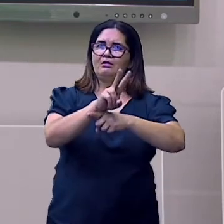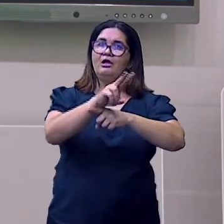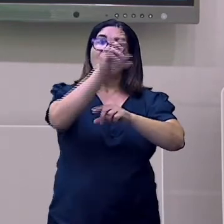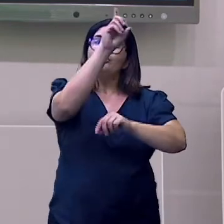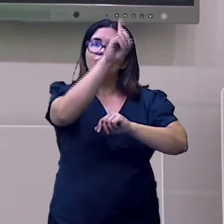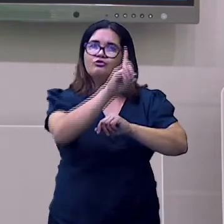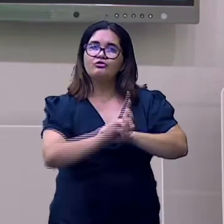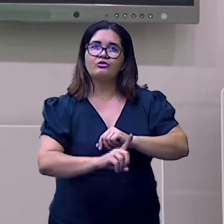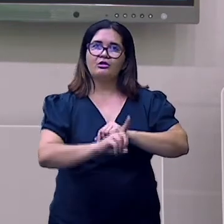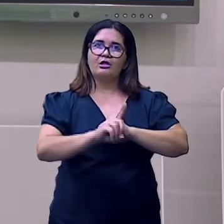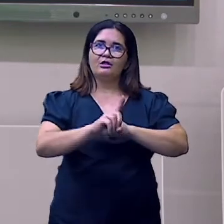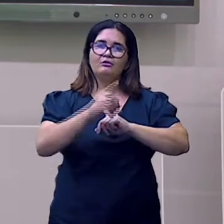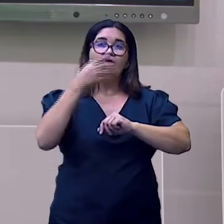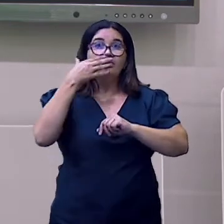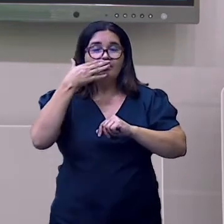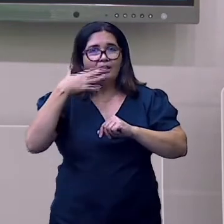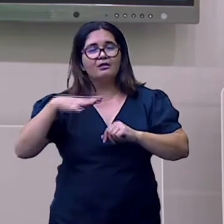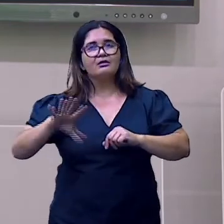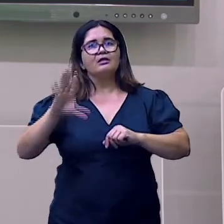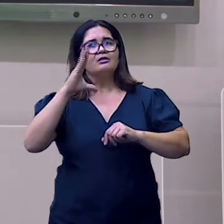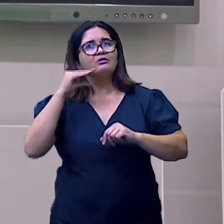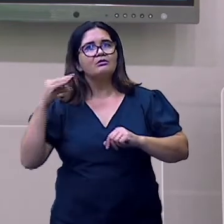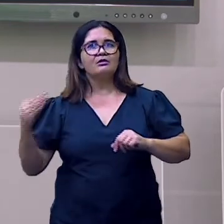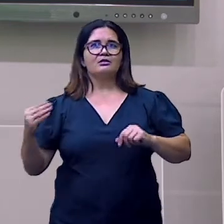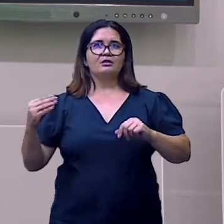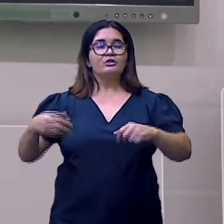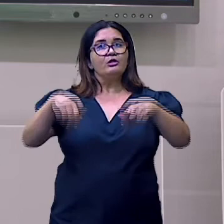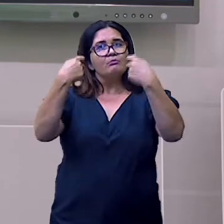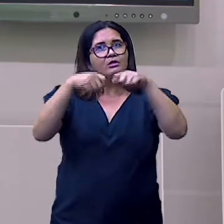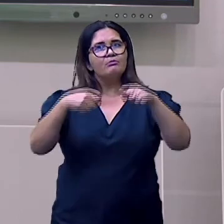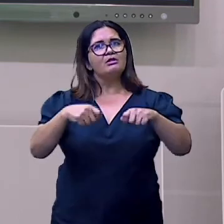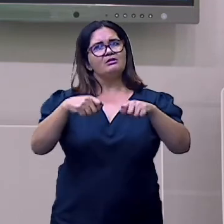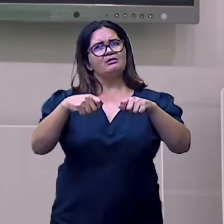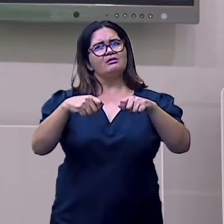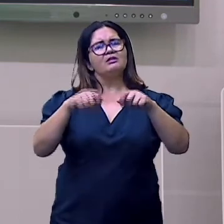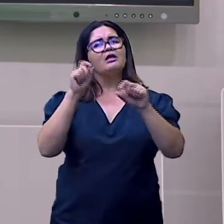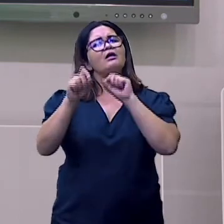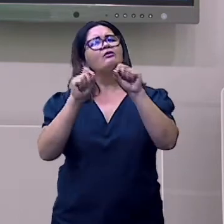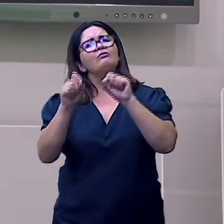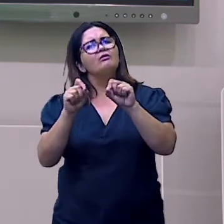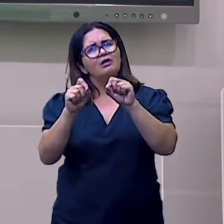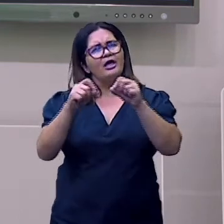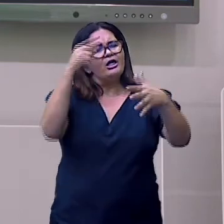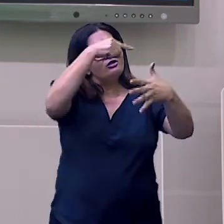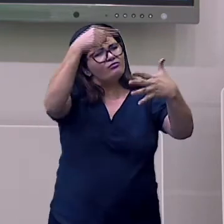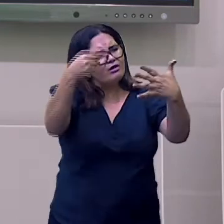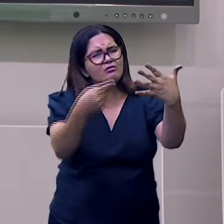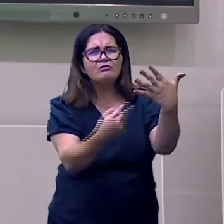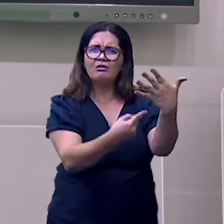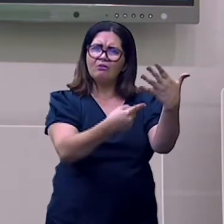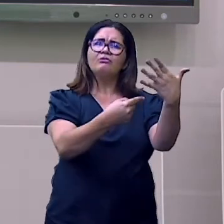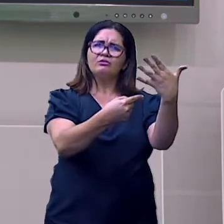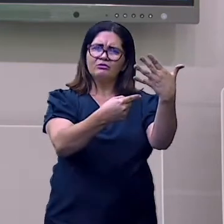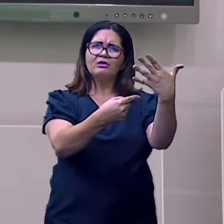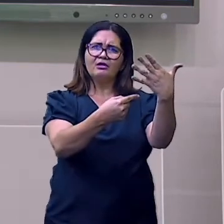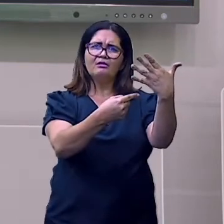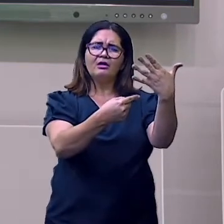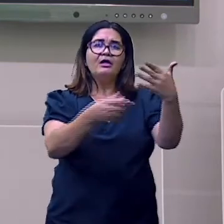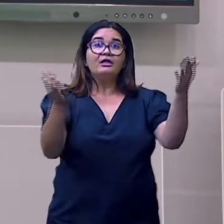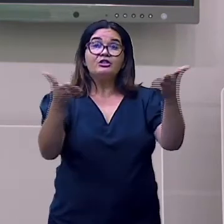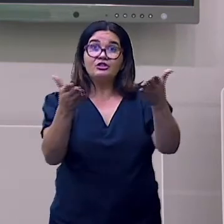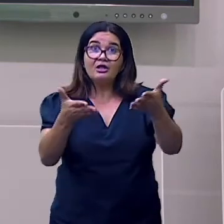direitos referentes à vida, à saúde, à alimentação, à educação, ao esporte,